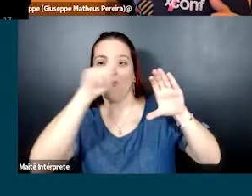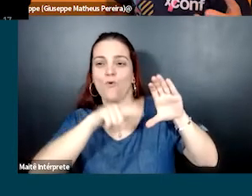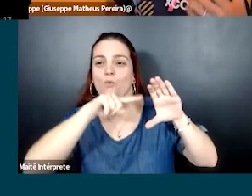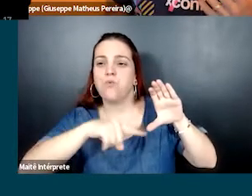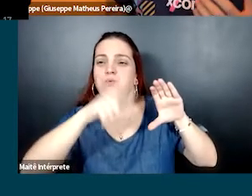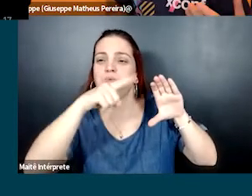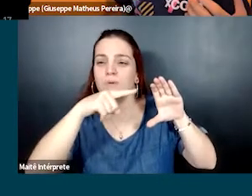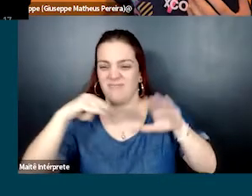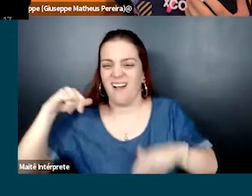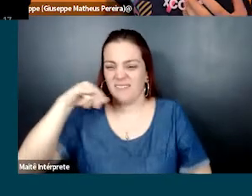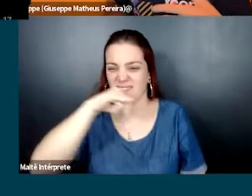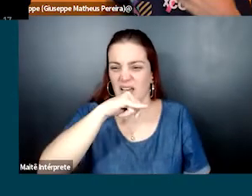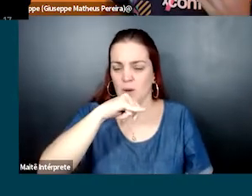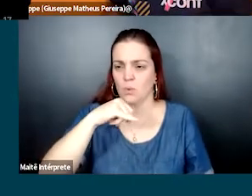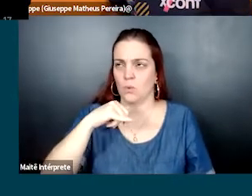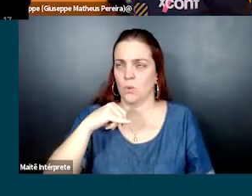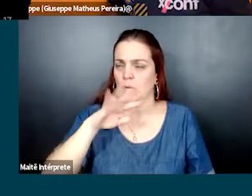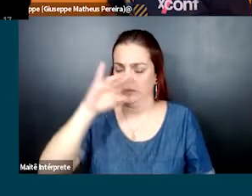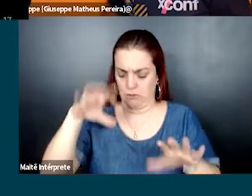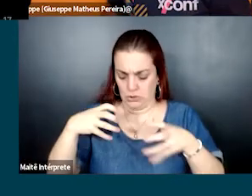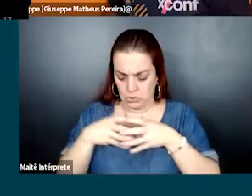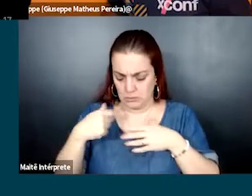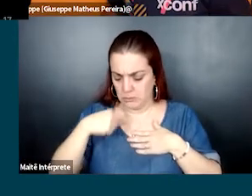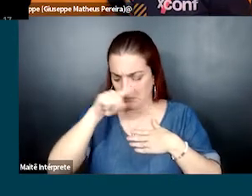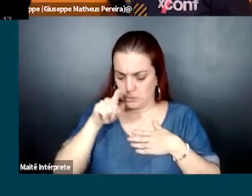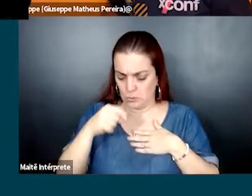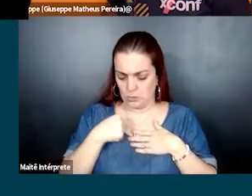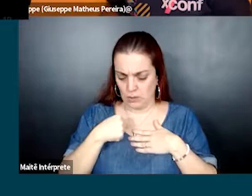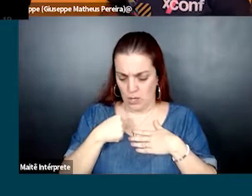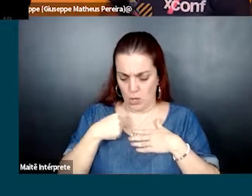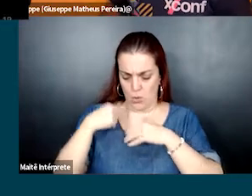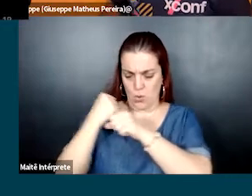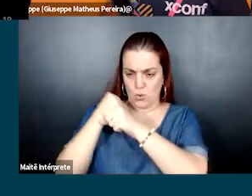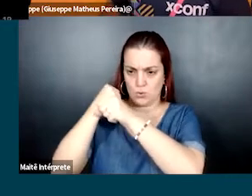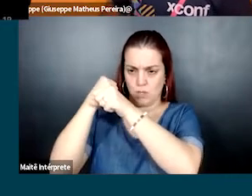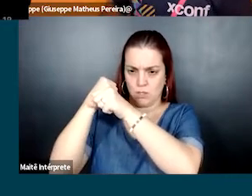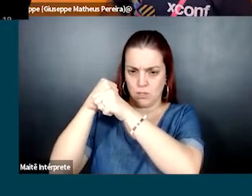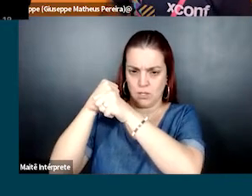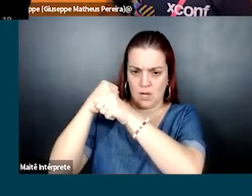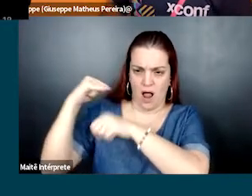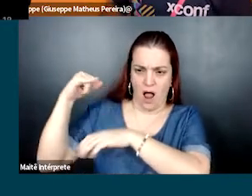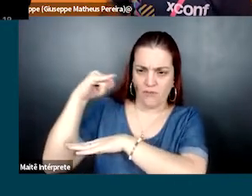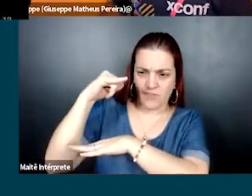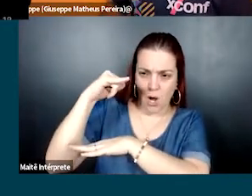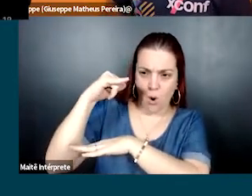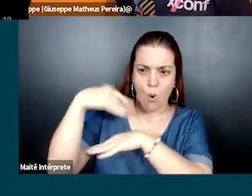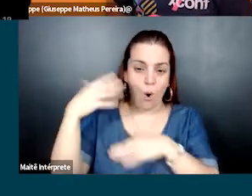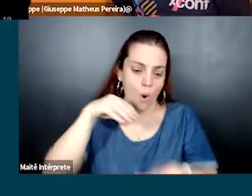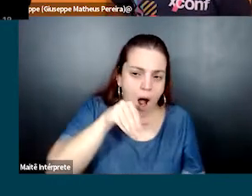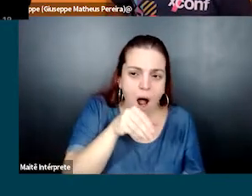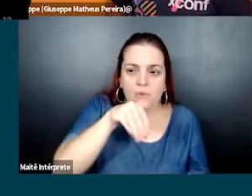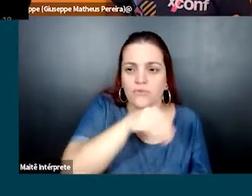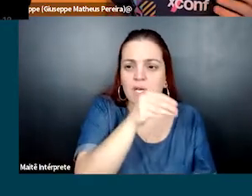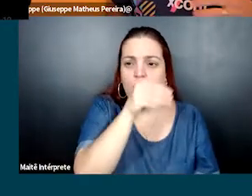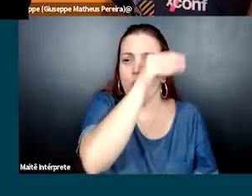às vezes ele não se pergunta, eu estou construindo um avião ou estou construindo um avião? E às